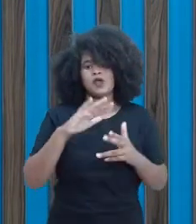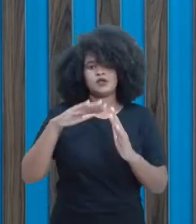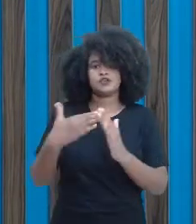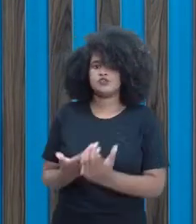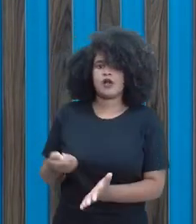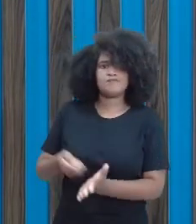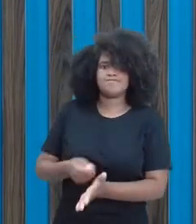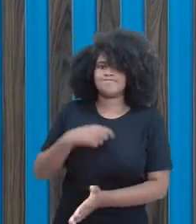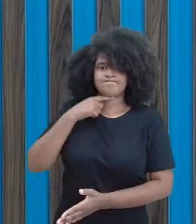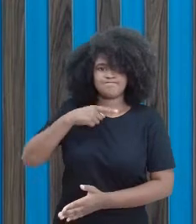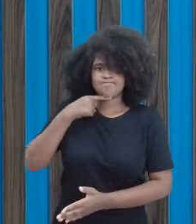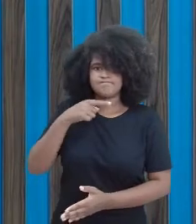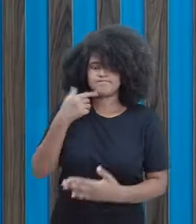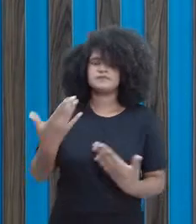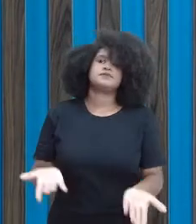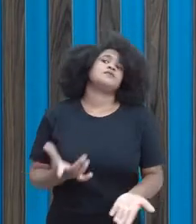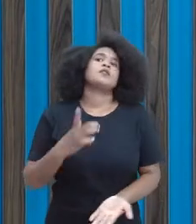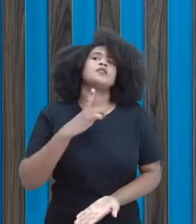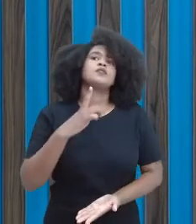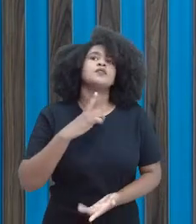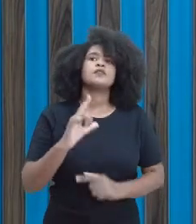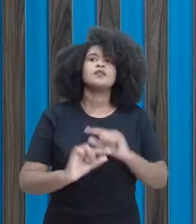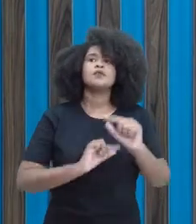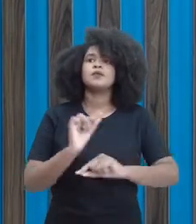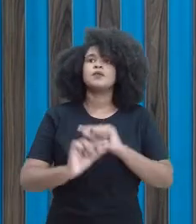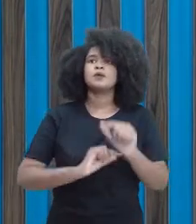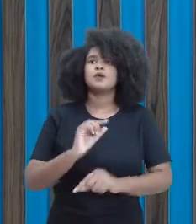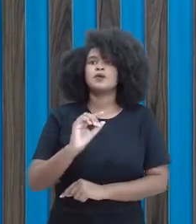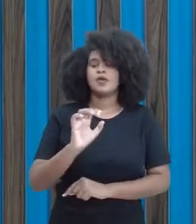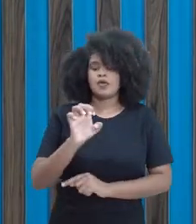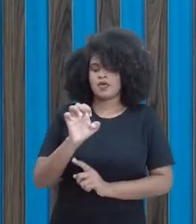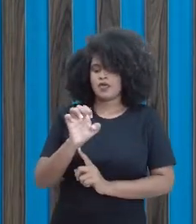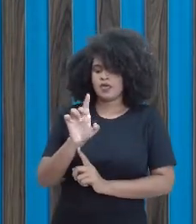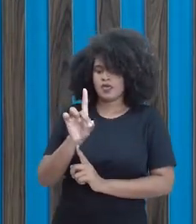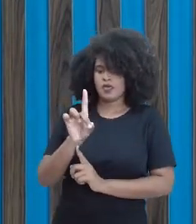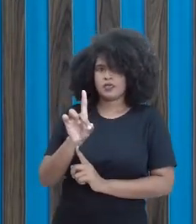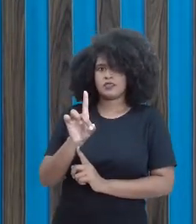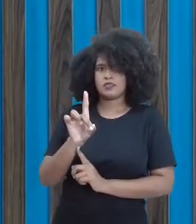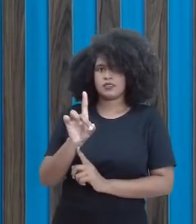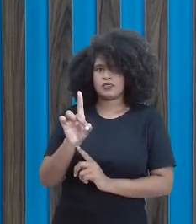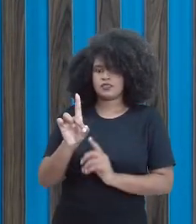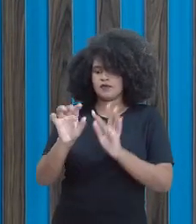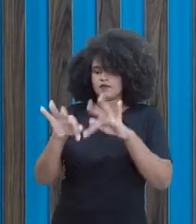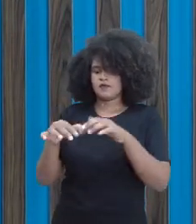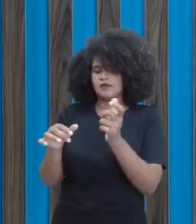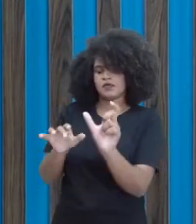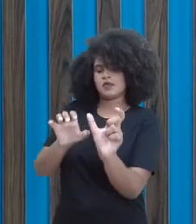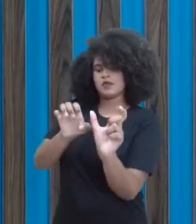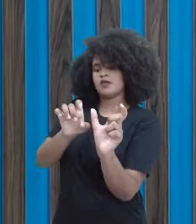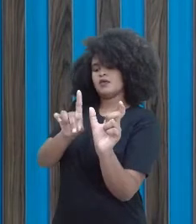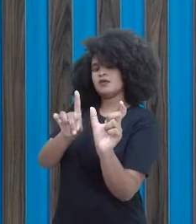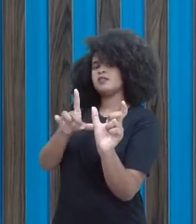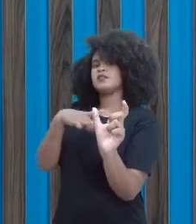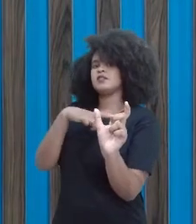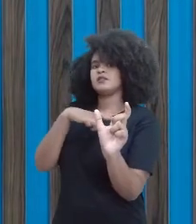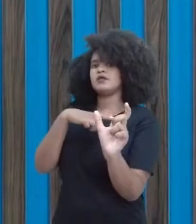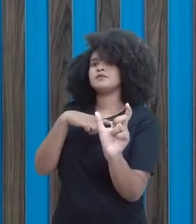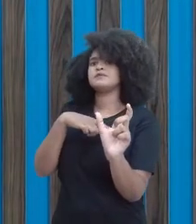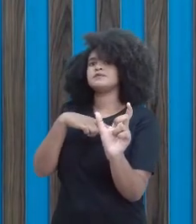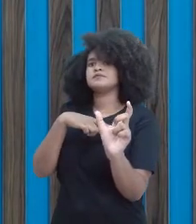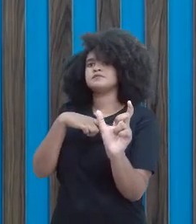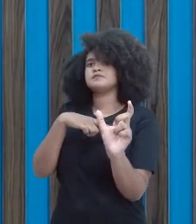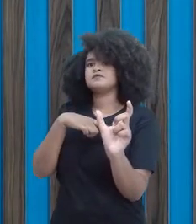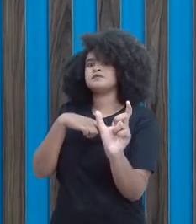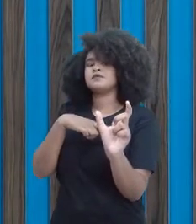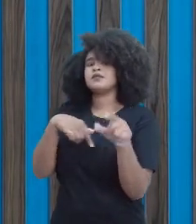e, né? E aqui na frase anterior foi a conjugação quando, foi a palavra quando, e o passado simples aqui do